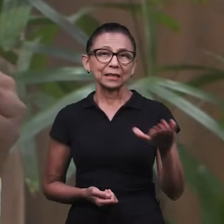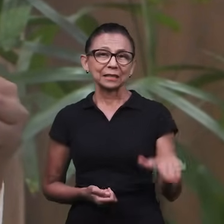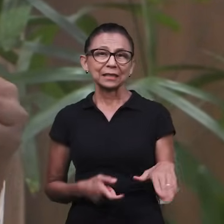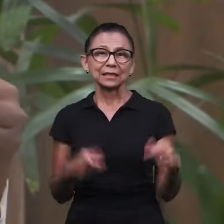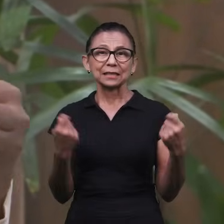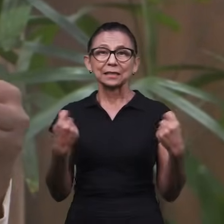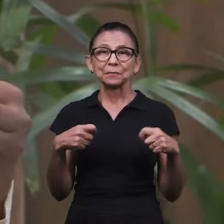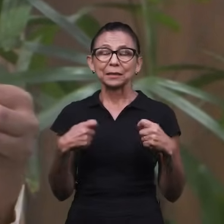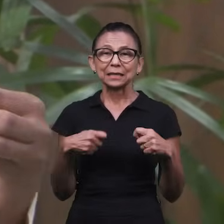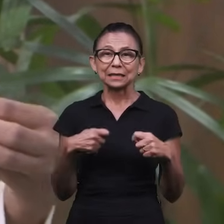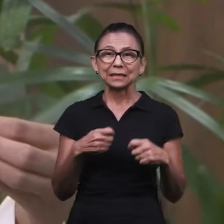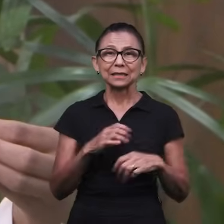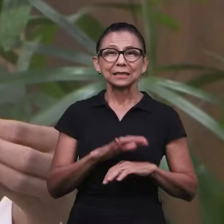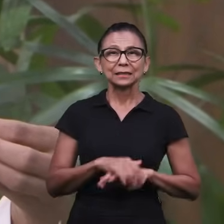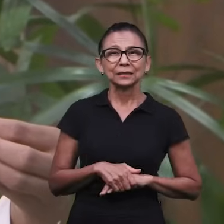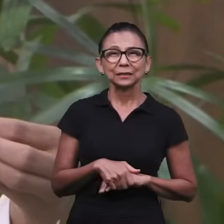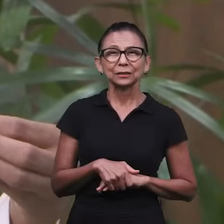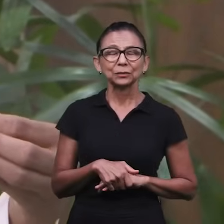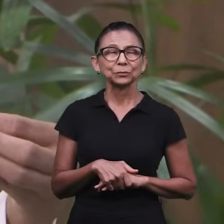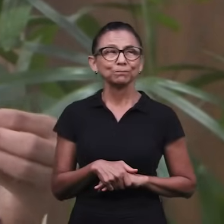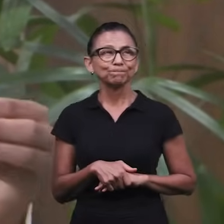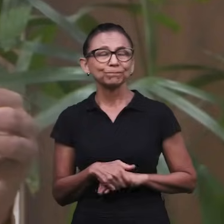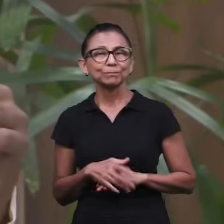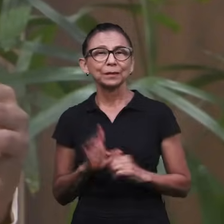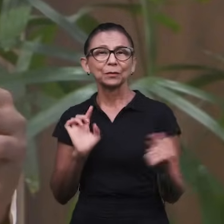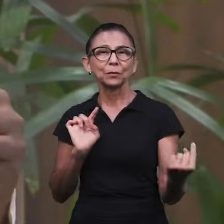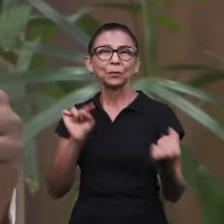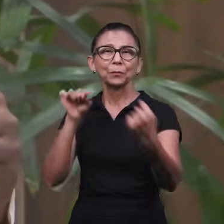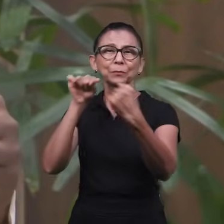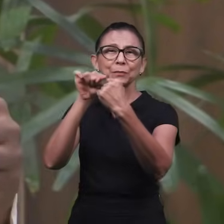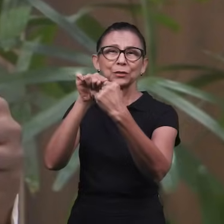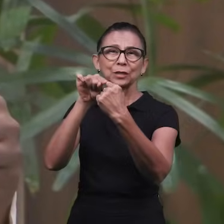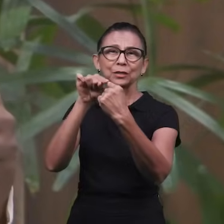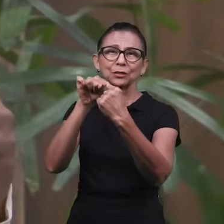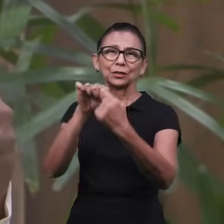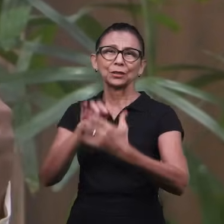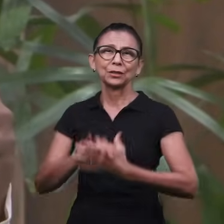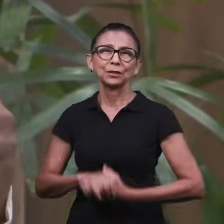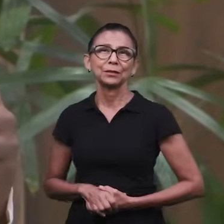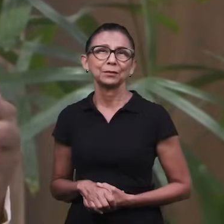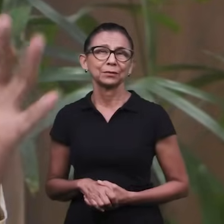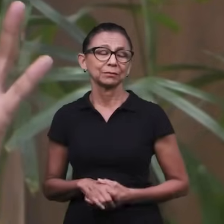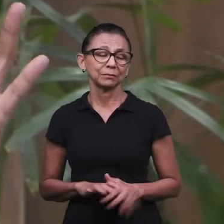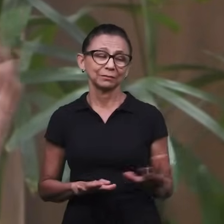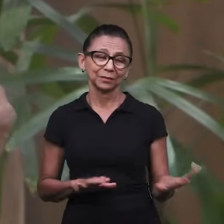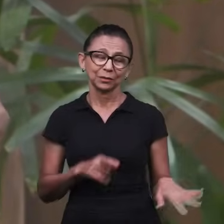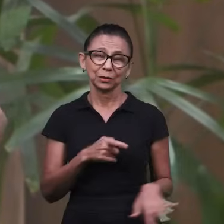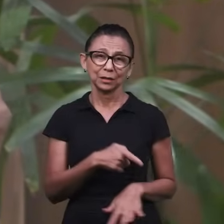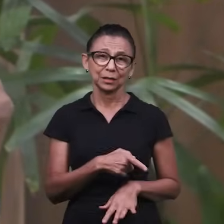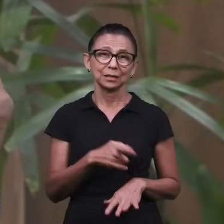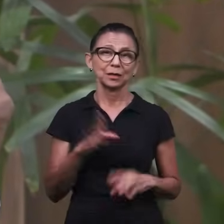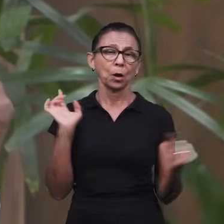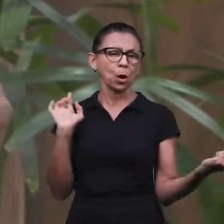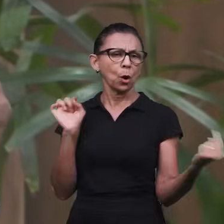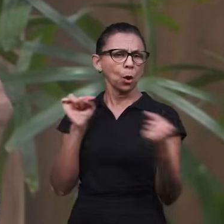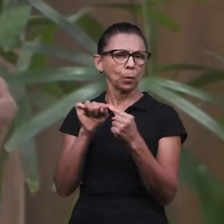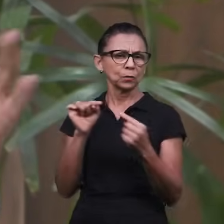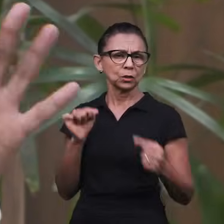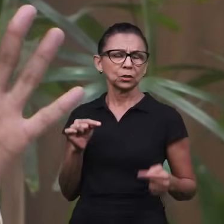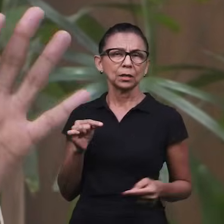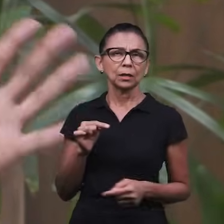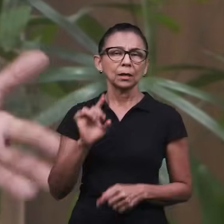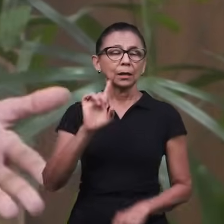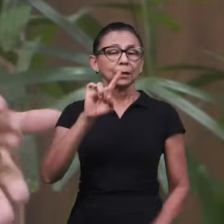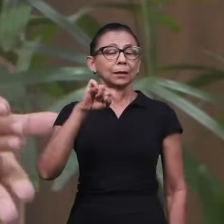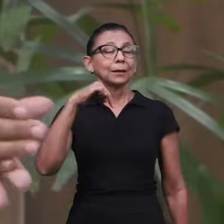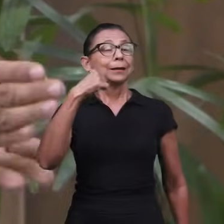um reforçamento mais curto. Essa coisa de a longo prazo é muito longo. Então depois eu te